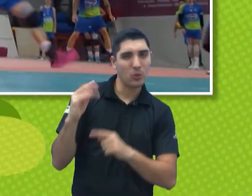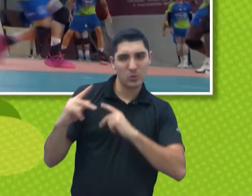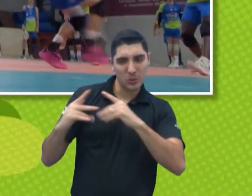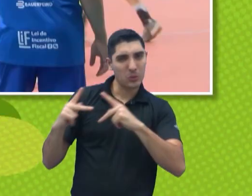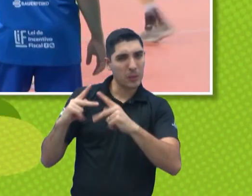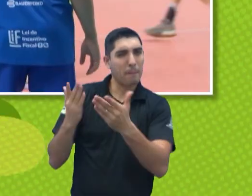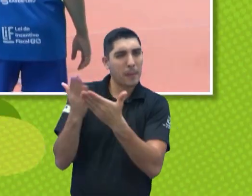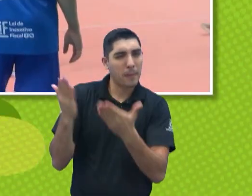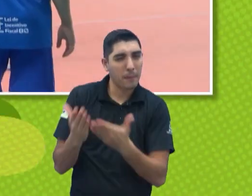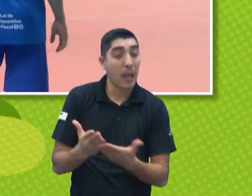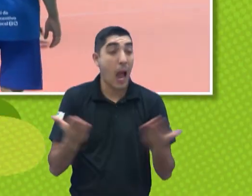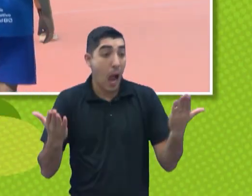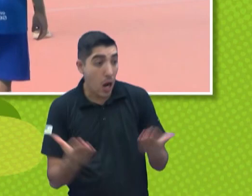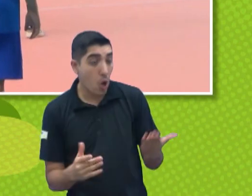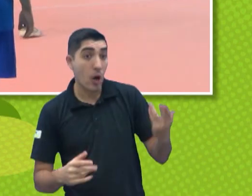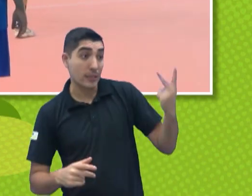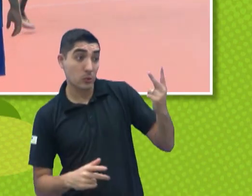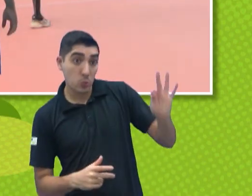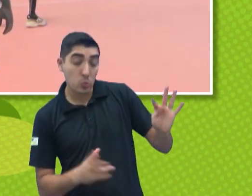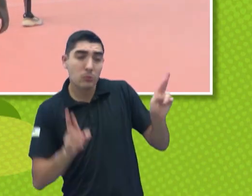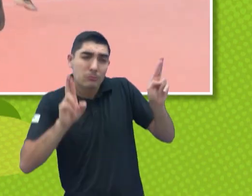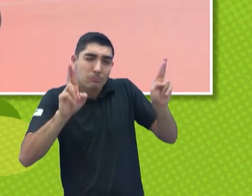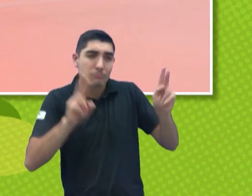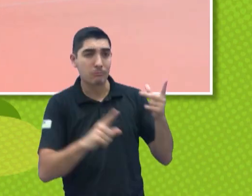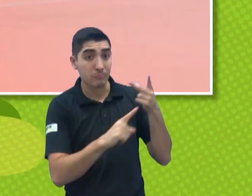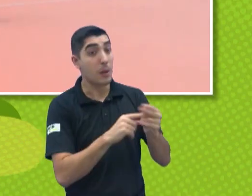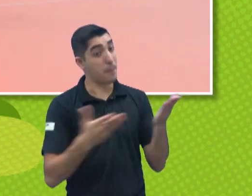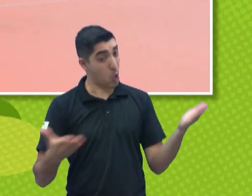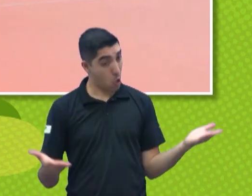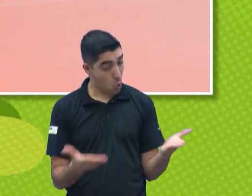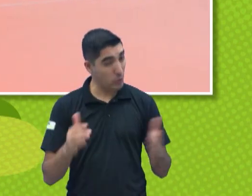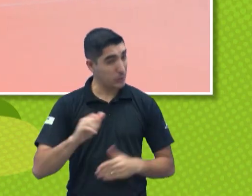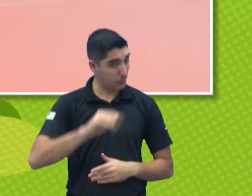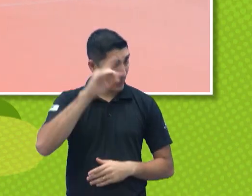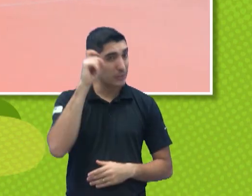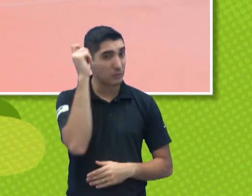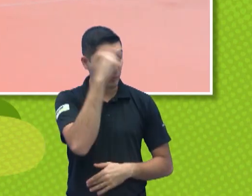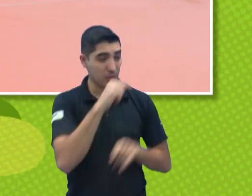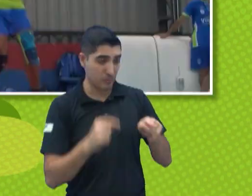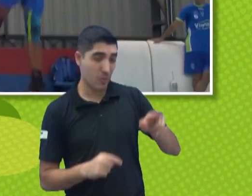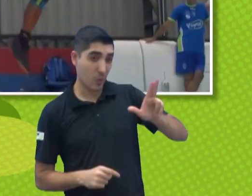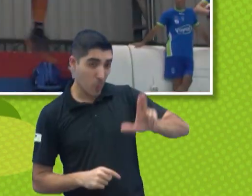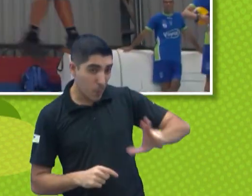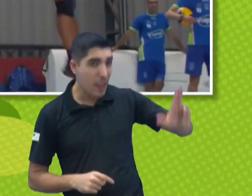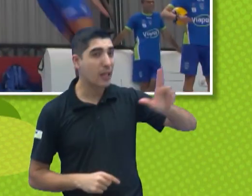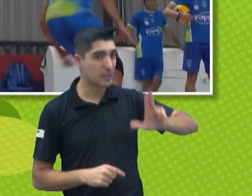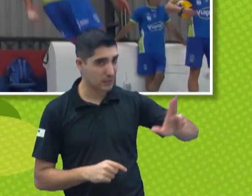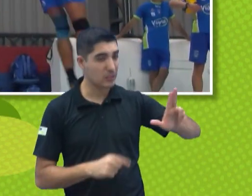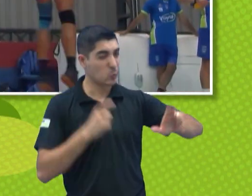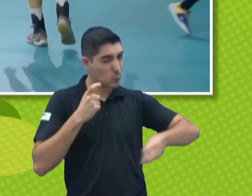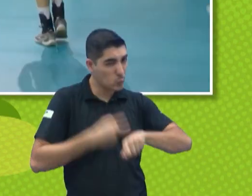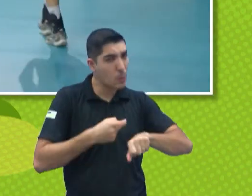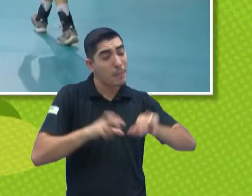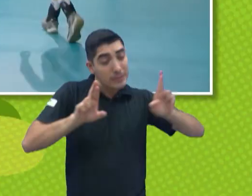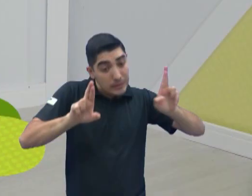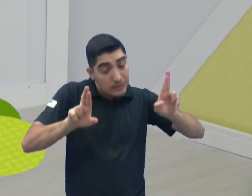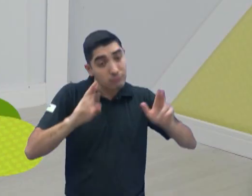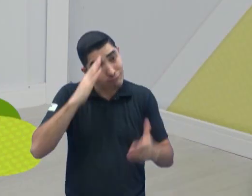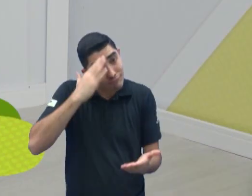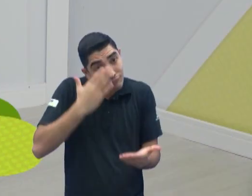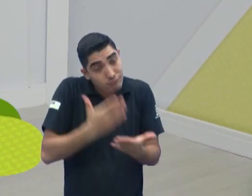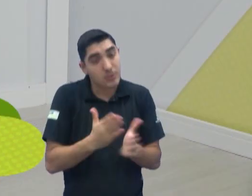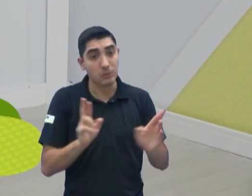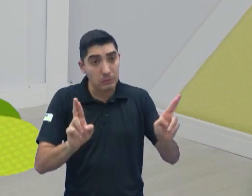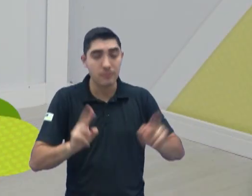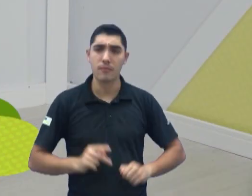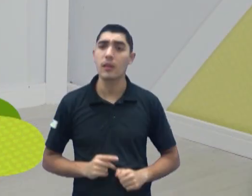não sonhar e acreditar com uma vitória hoje? Fato é que vai ser mais difícil contra o Suzano, tudo indica, mas vamos acreditar, esperar e torcer. E os tabus estão aí